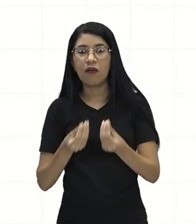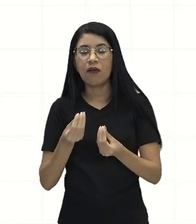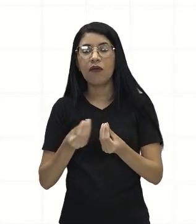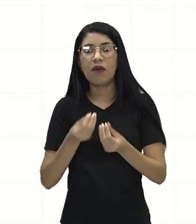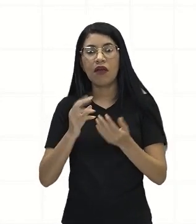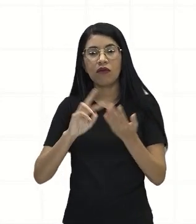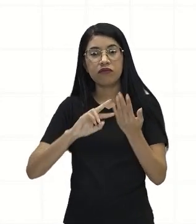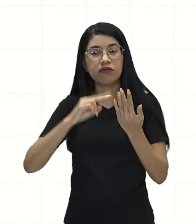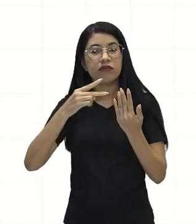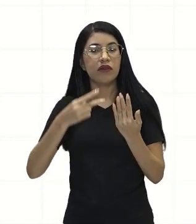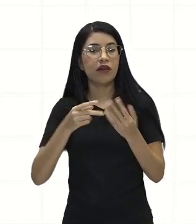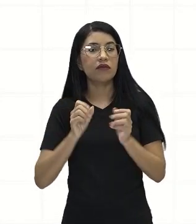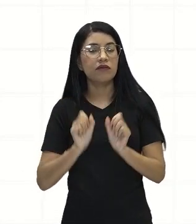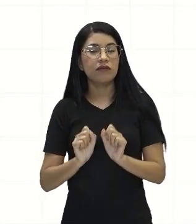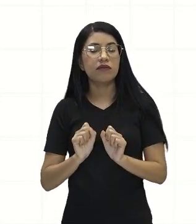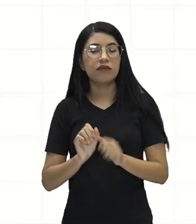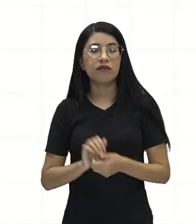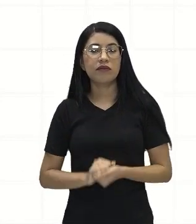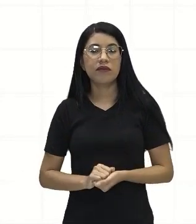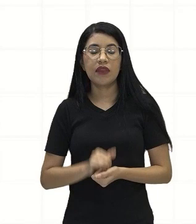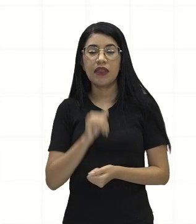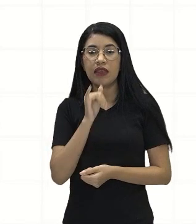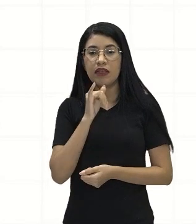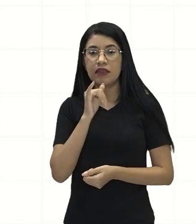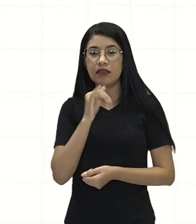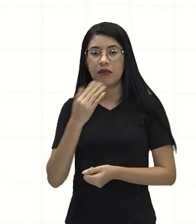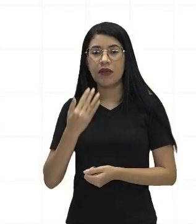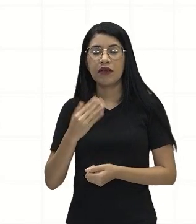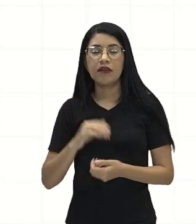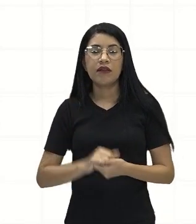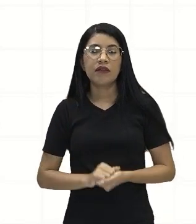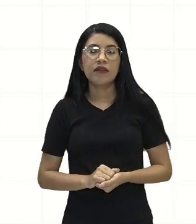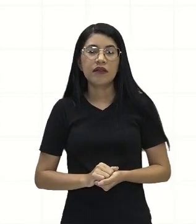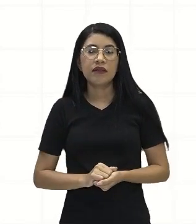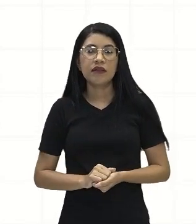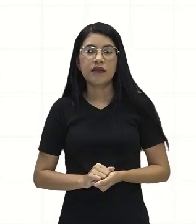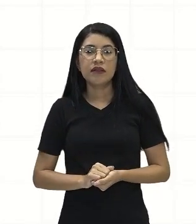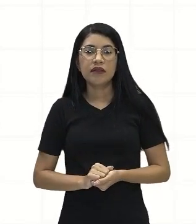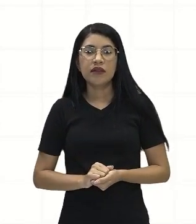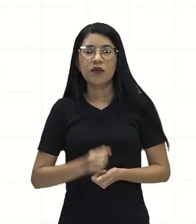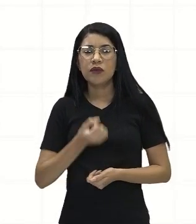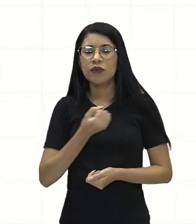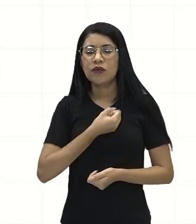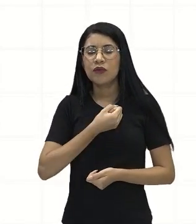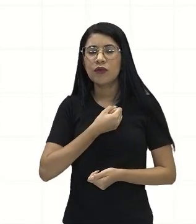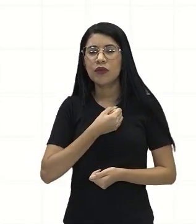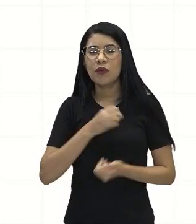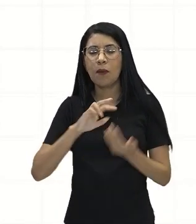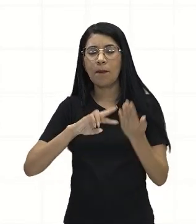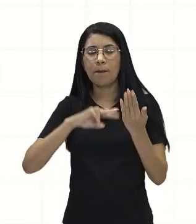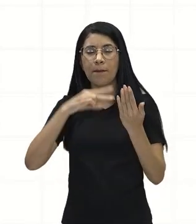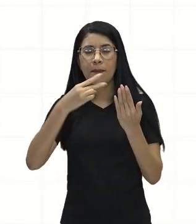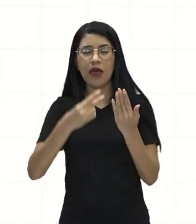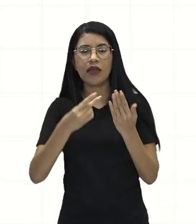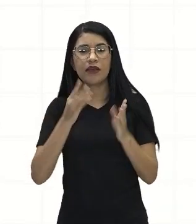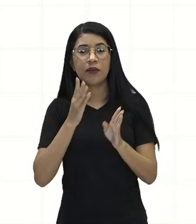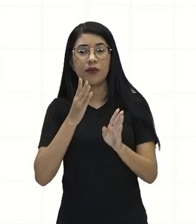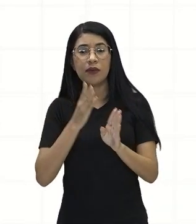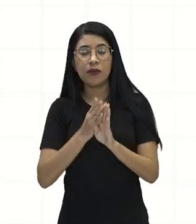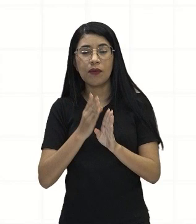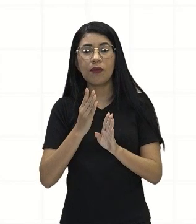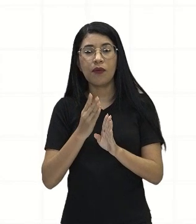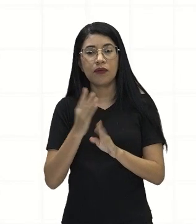eu faço aqui, ó, em forma de pergunta. Ó. Qual é o número que é elevado ao quadrado que vai dar o número que você